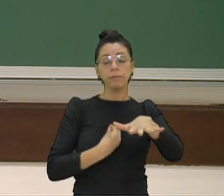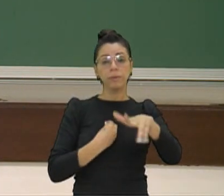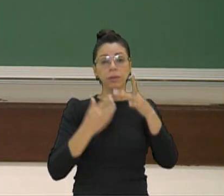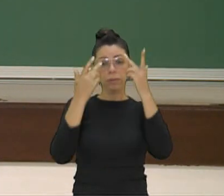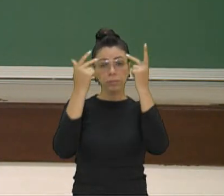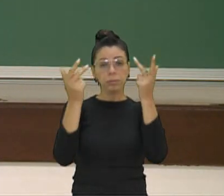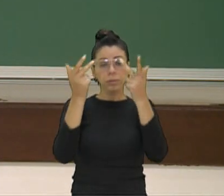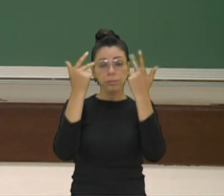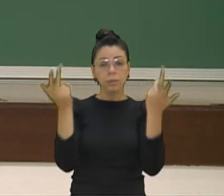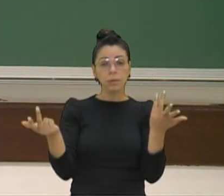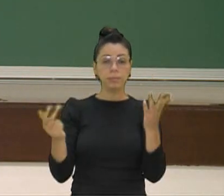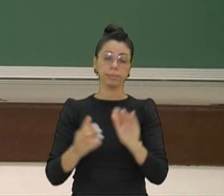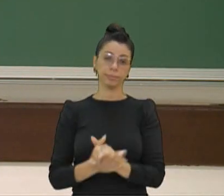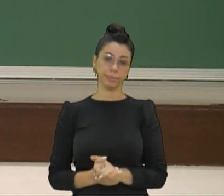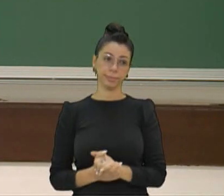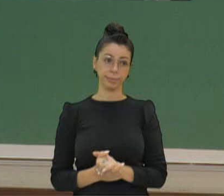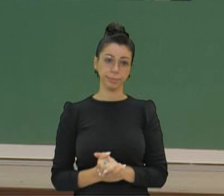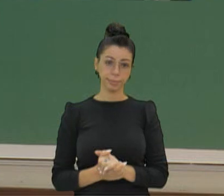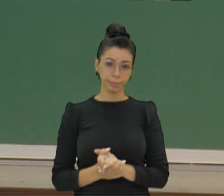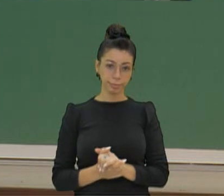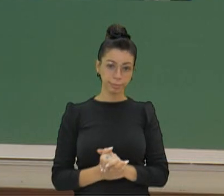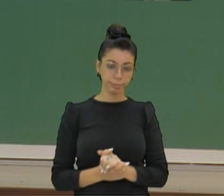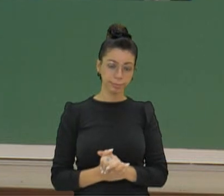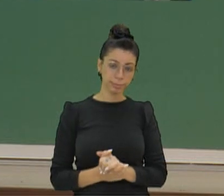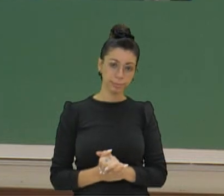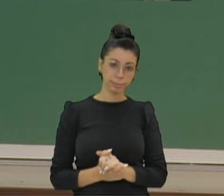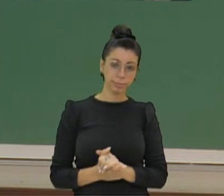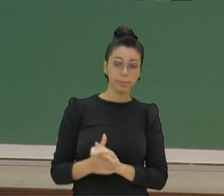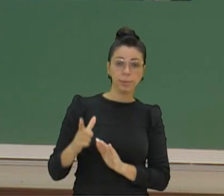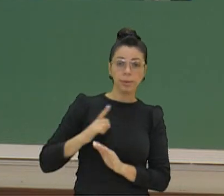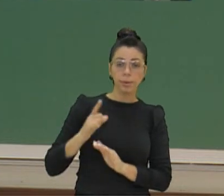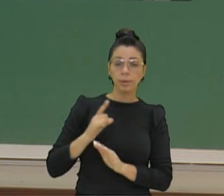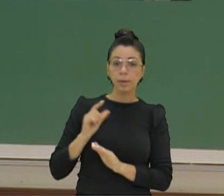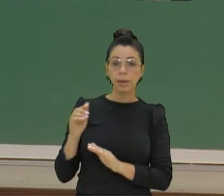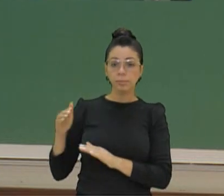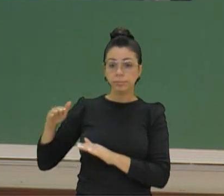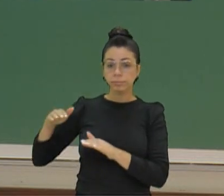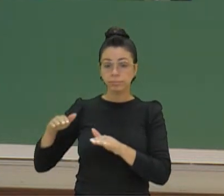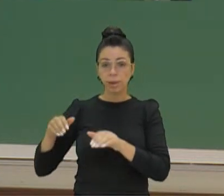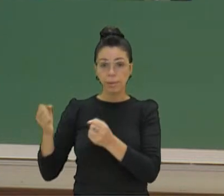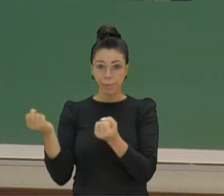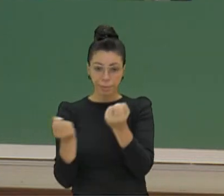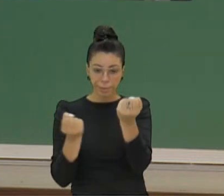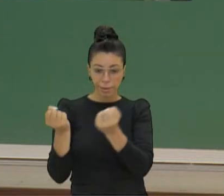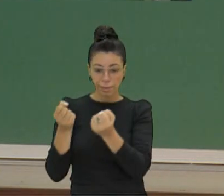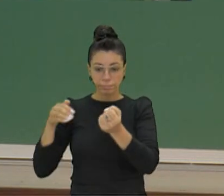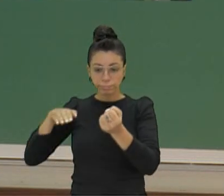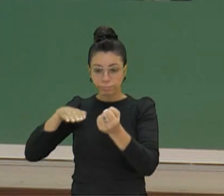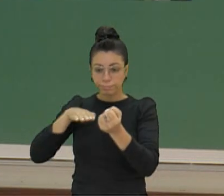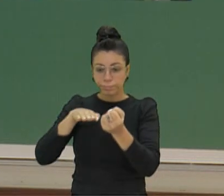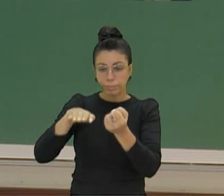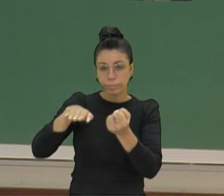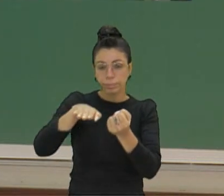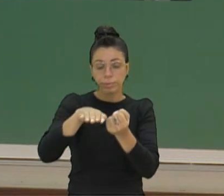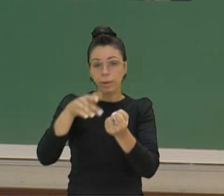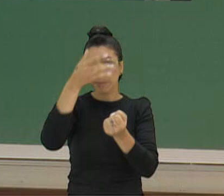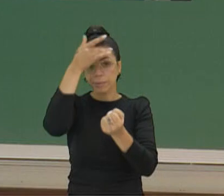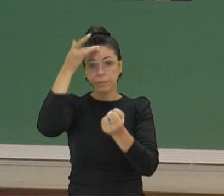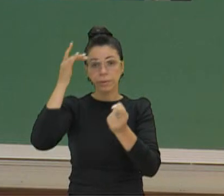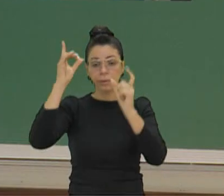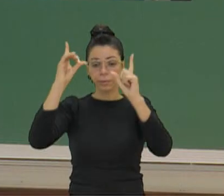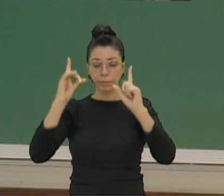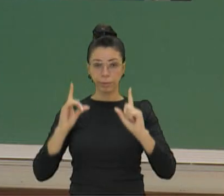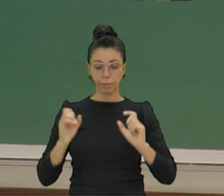Se vocês repararem aqui no cantinho esquerdo, nós temos uma vaga de estacionamento para deficiente físico. Olha lá o símbolo